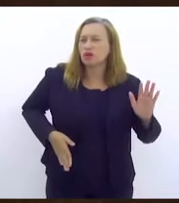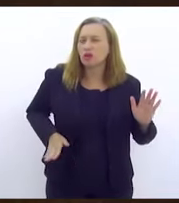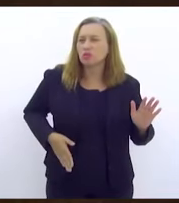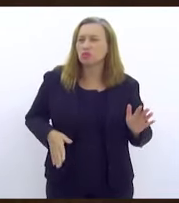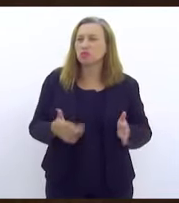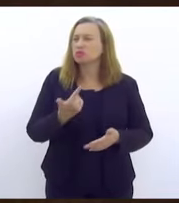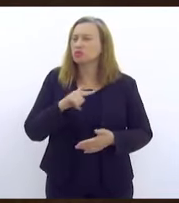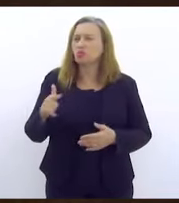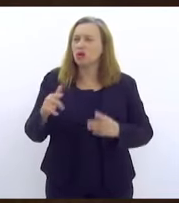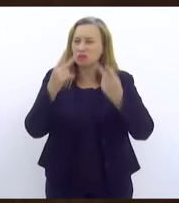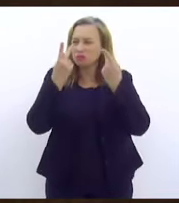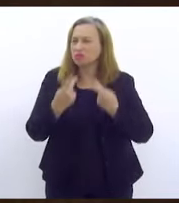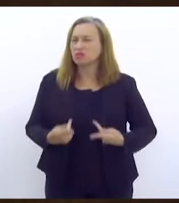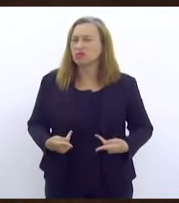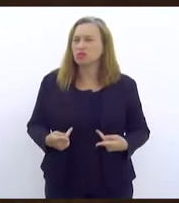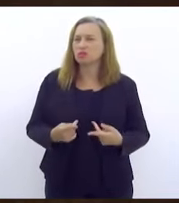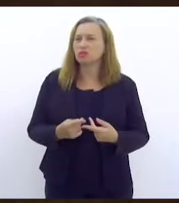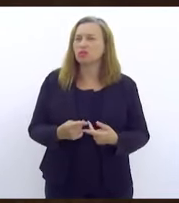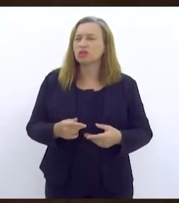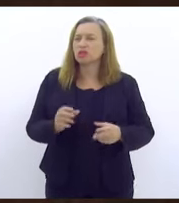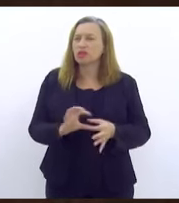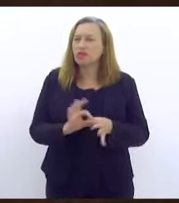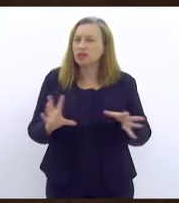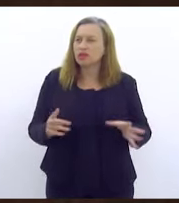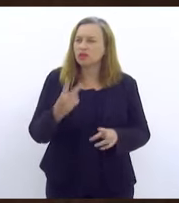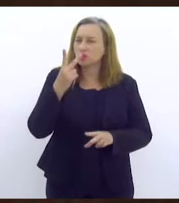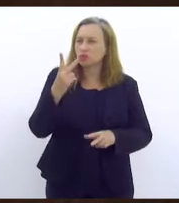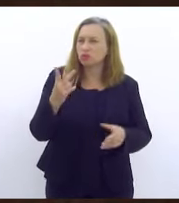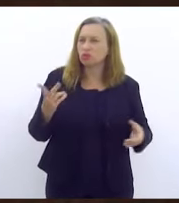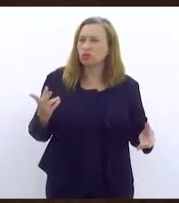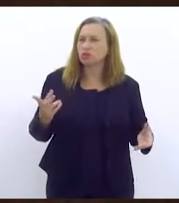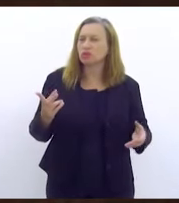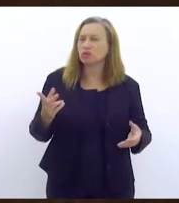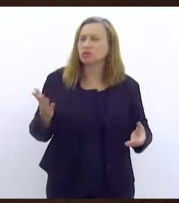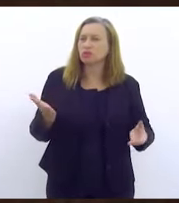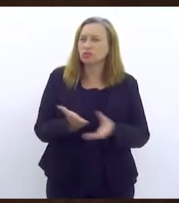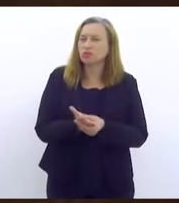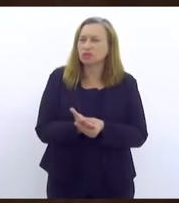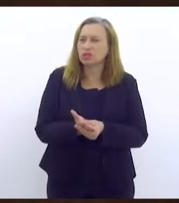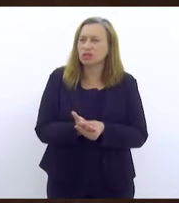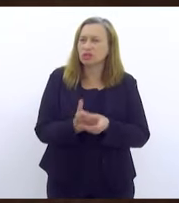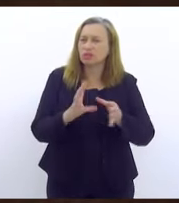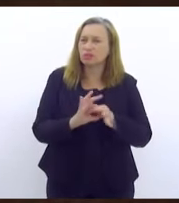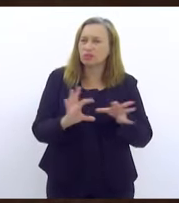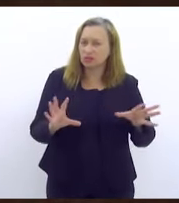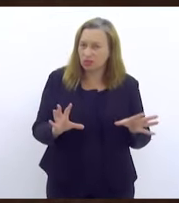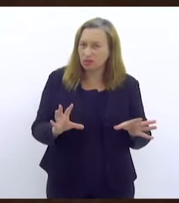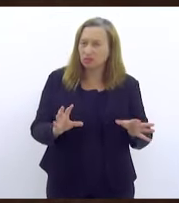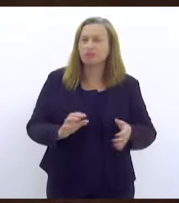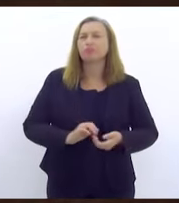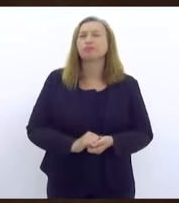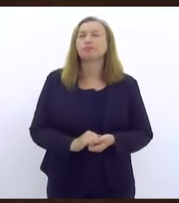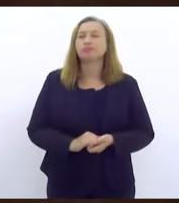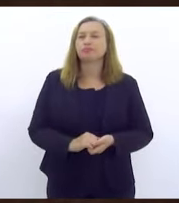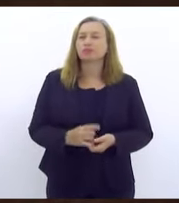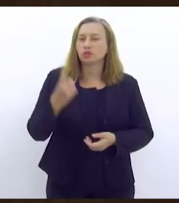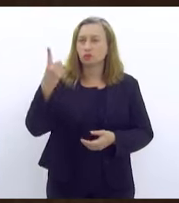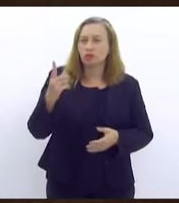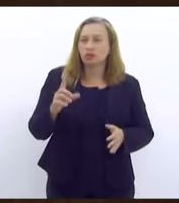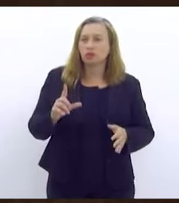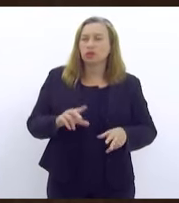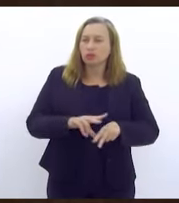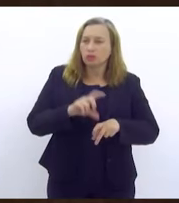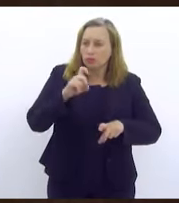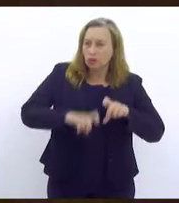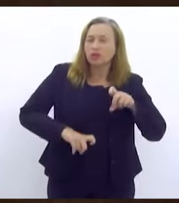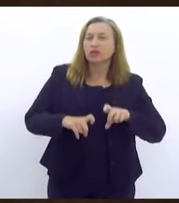humano. Ele estava solto, com dois mandados de prisão em aberto. Dois mandados de prisão em aberto. Um por crime sexual,